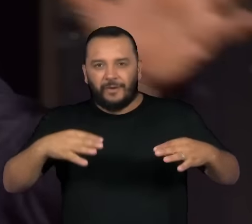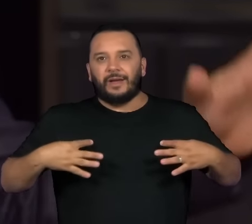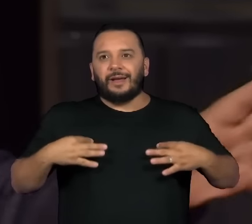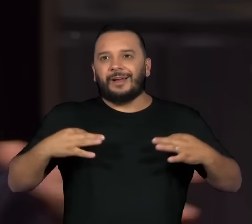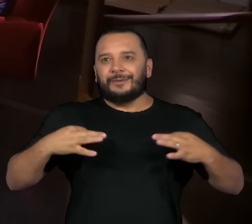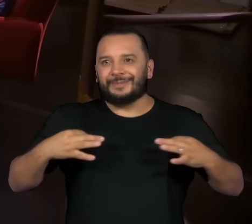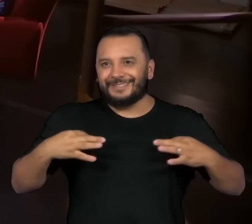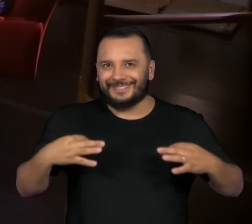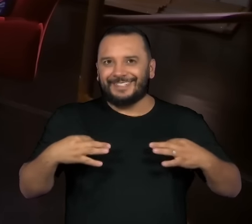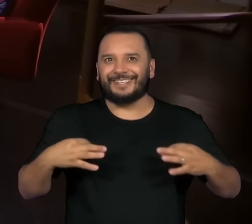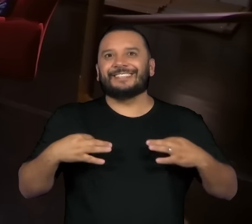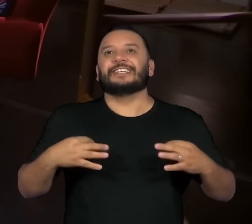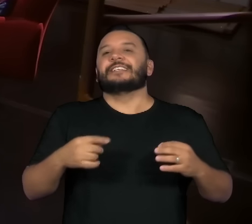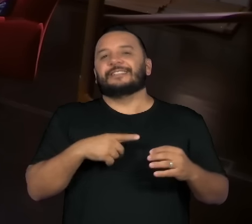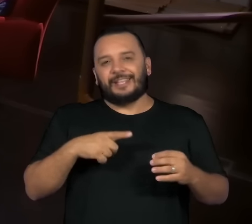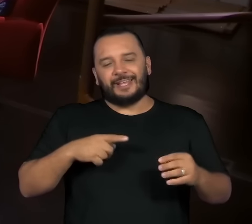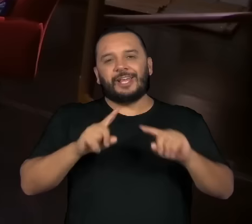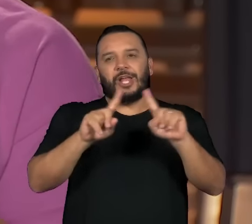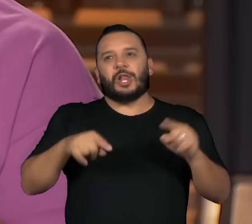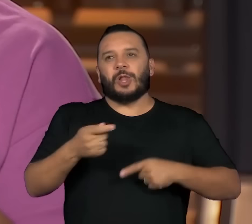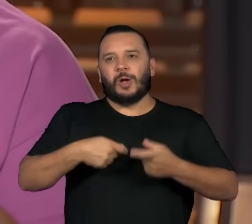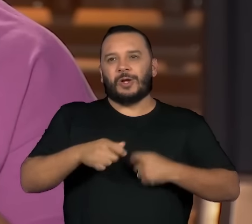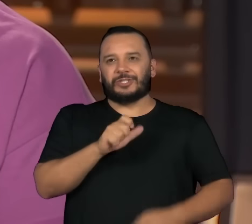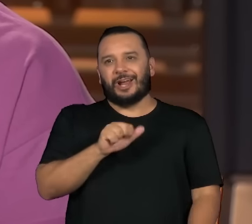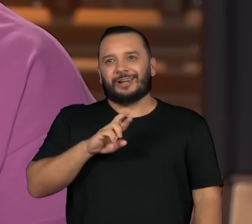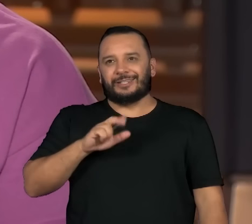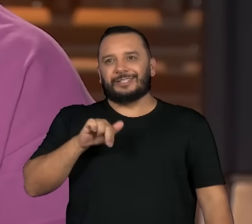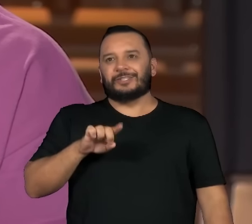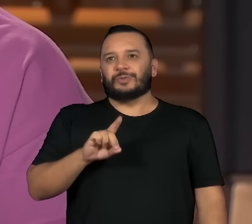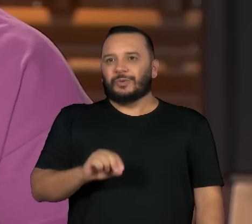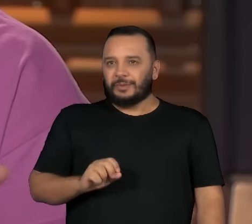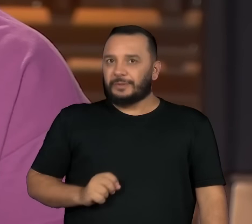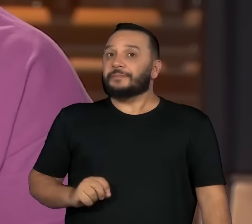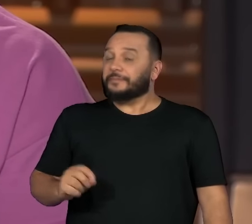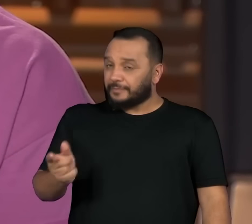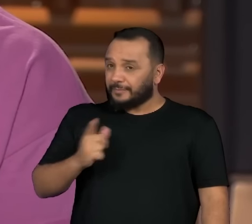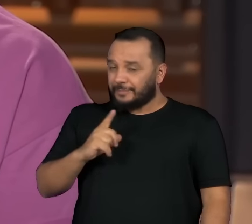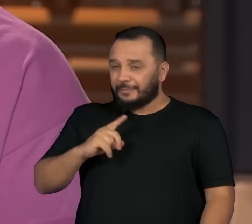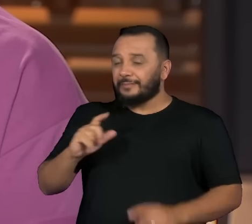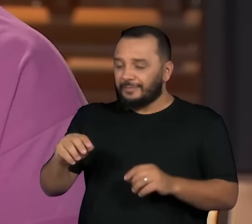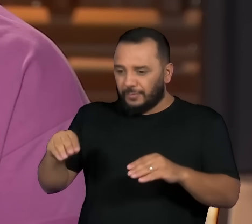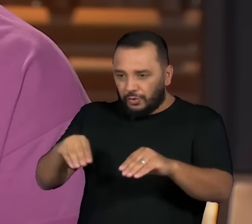camiseta, já tem uma loja, Arlindo. E eu fiz um jogo que é uma imersão